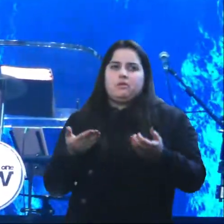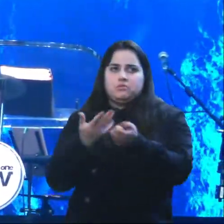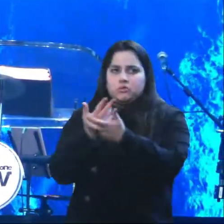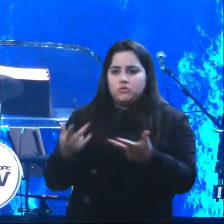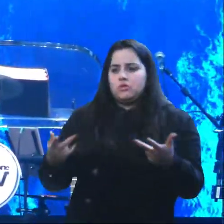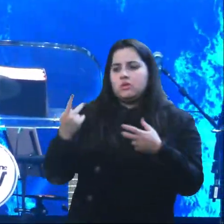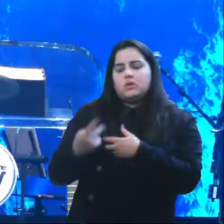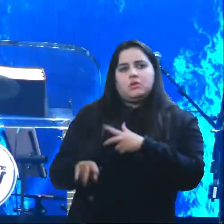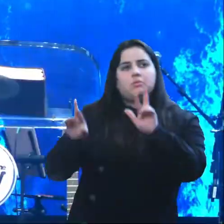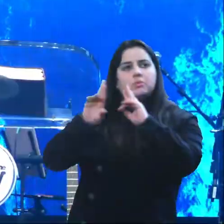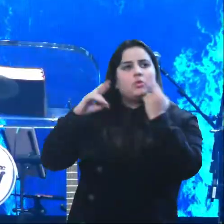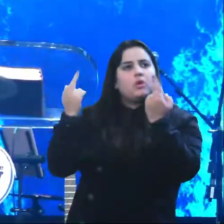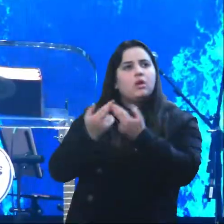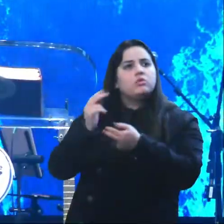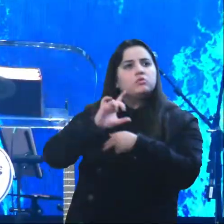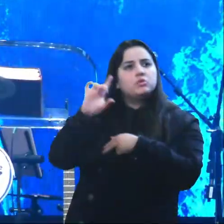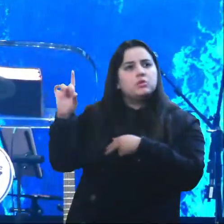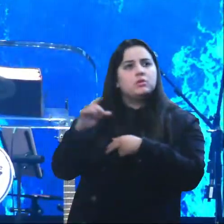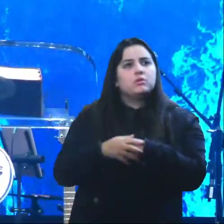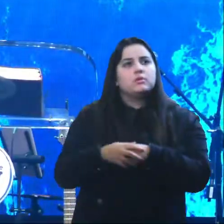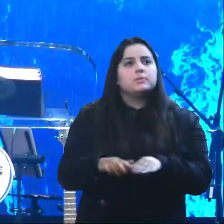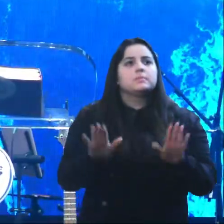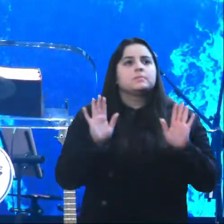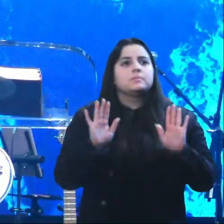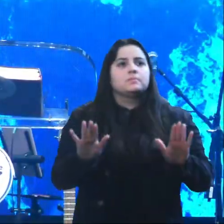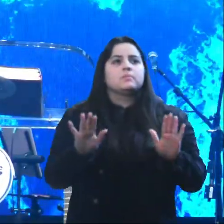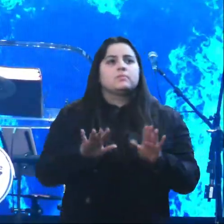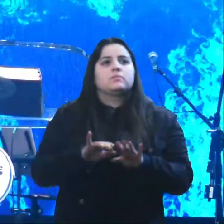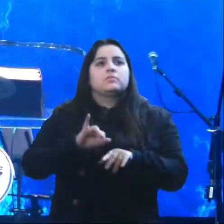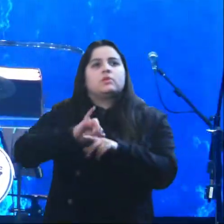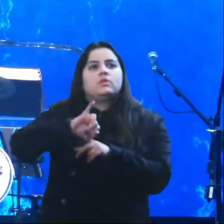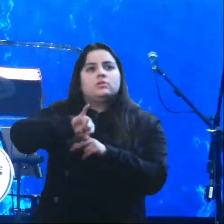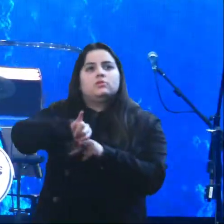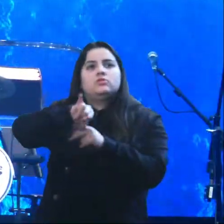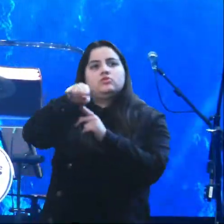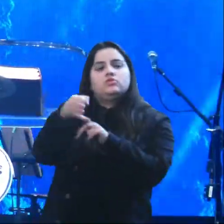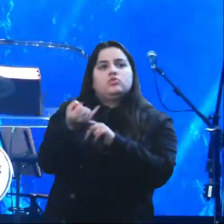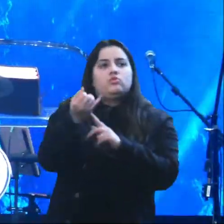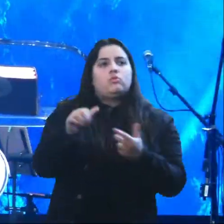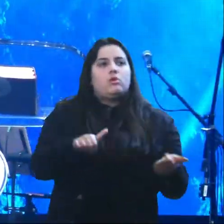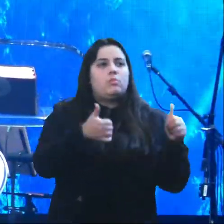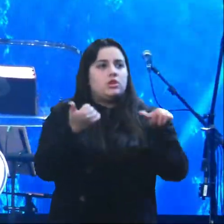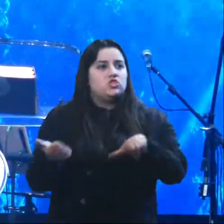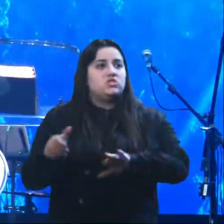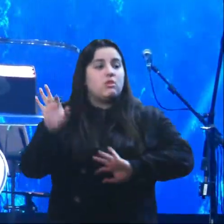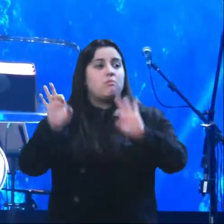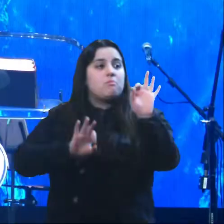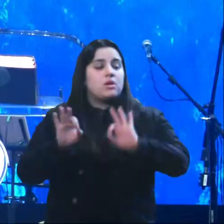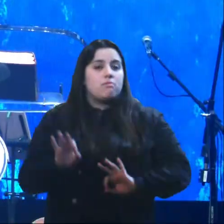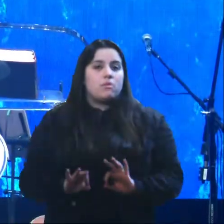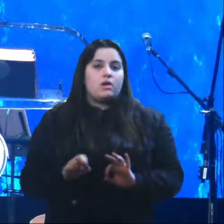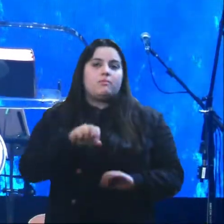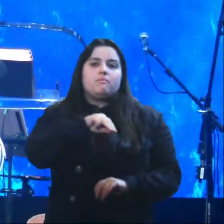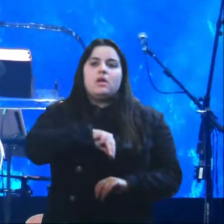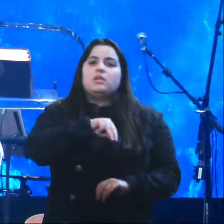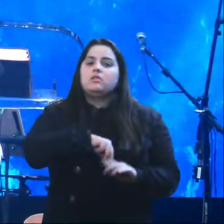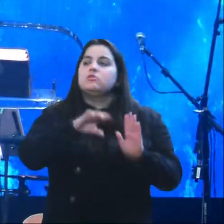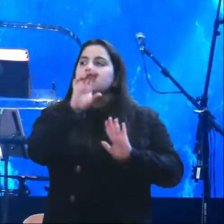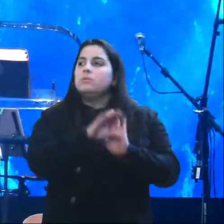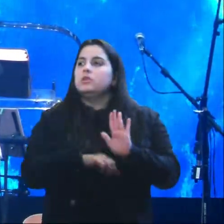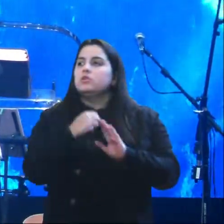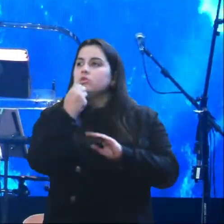tempo. Bom, vamos lá. João Batista prepara o caminho, Mateus 3, versículo